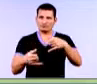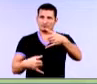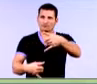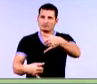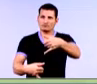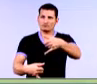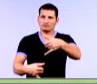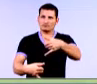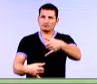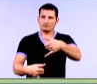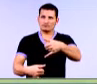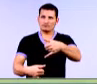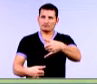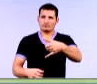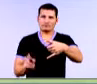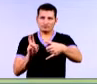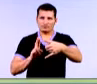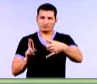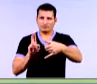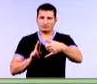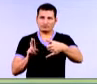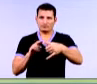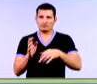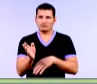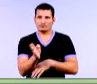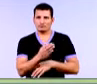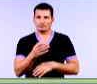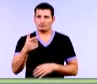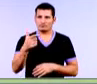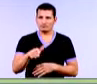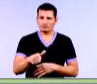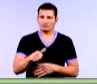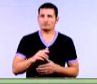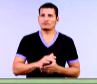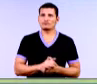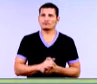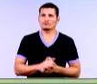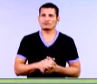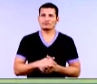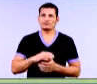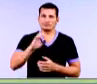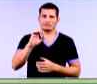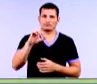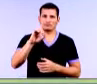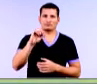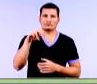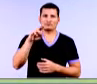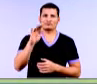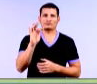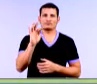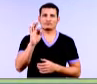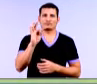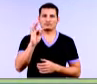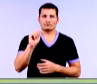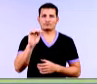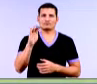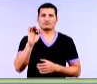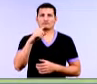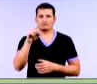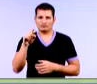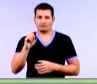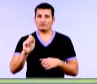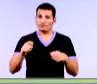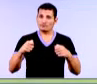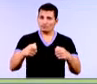main, usei mais um espaço. Isso, gente, indentação, gostaria até de reforçar,